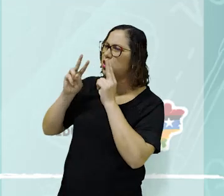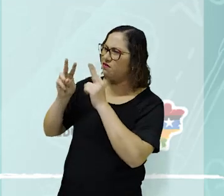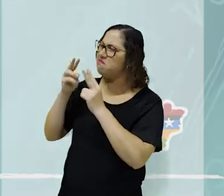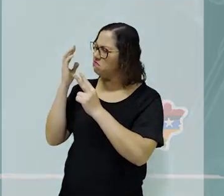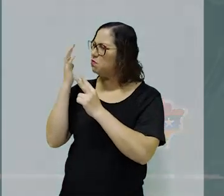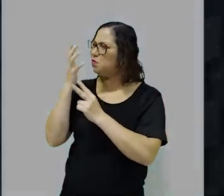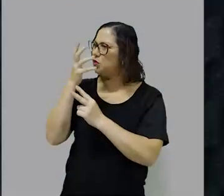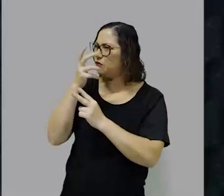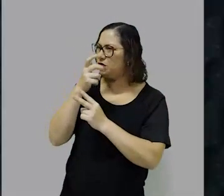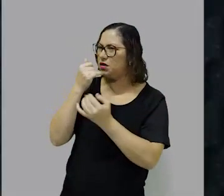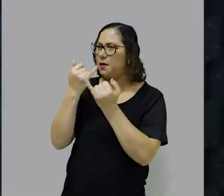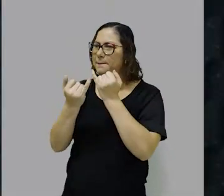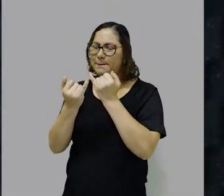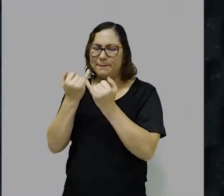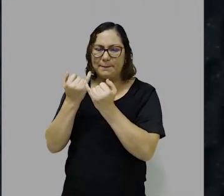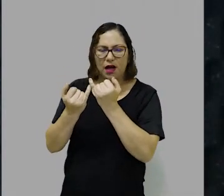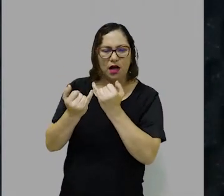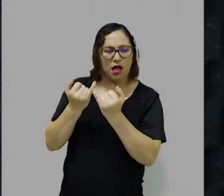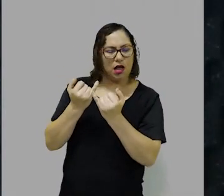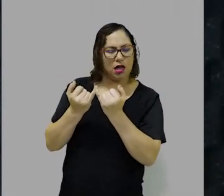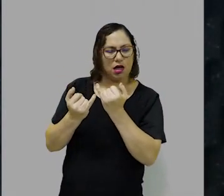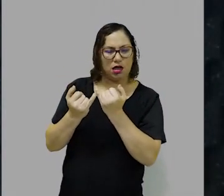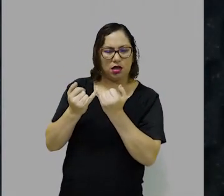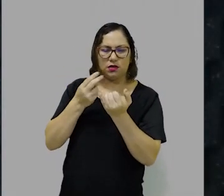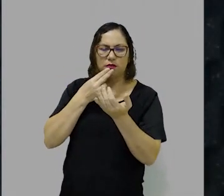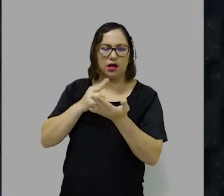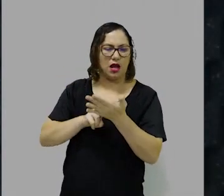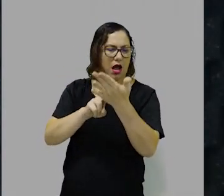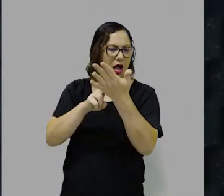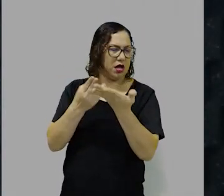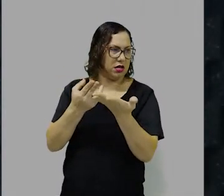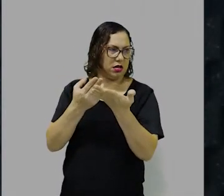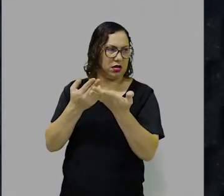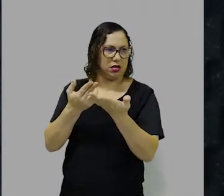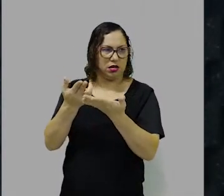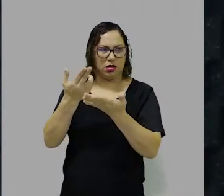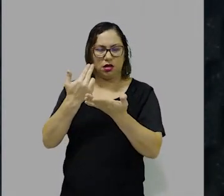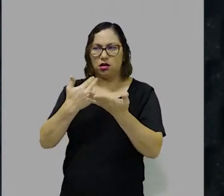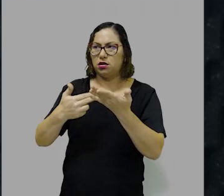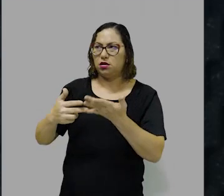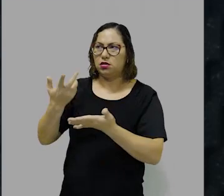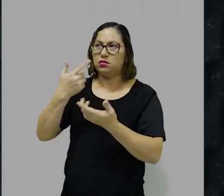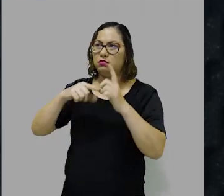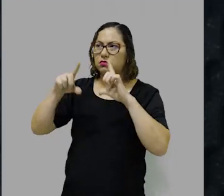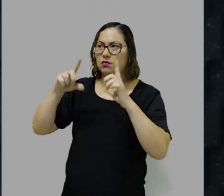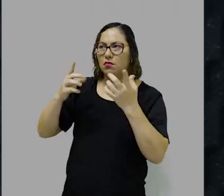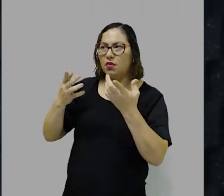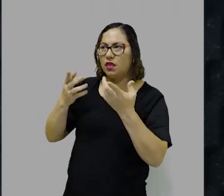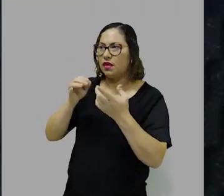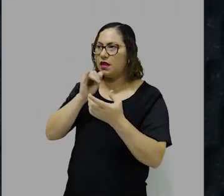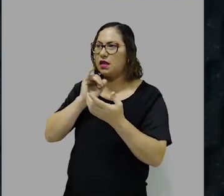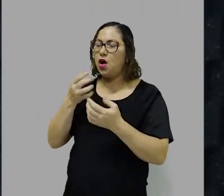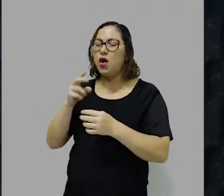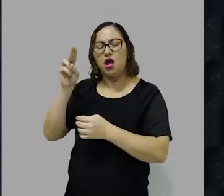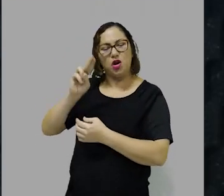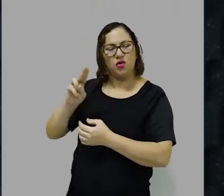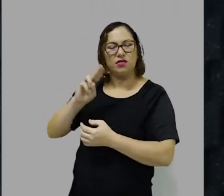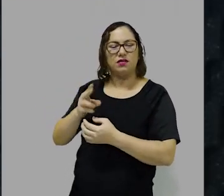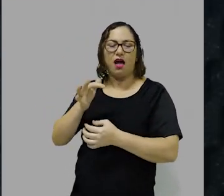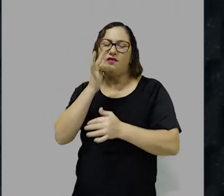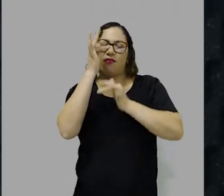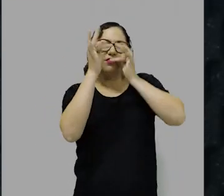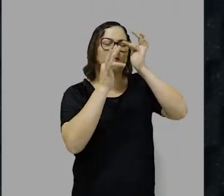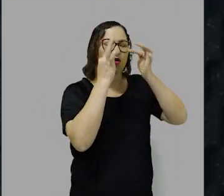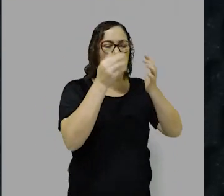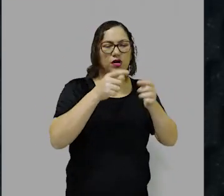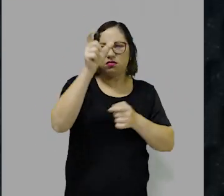bonito, parece umas cartas, né, de desenho animado. Pois é, o Mucha, ele brincava com essa questão do floral e figuras femininas. É